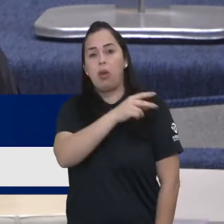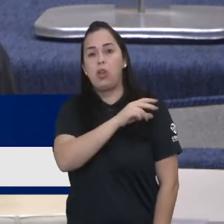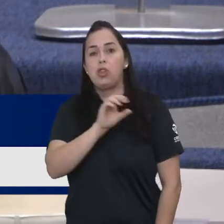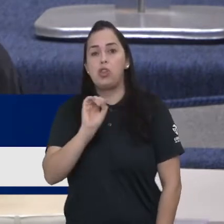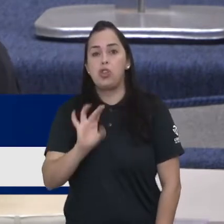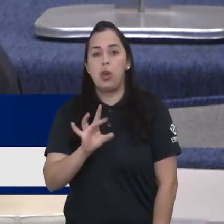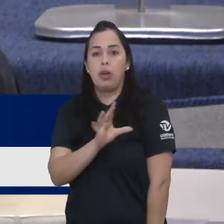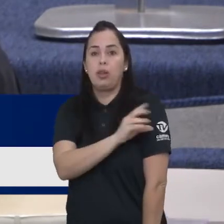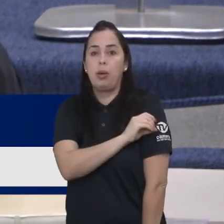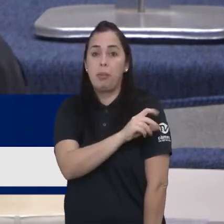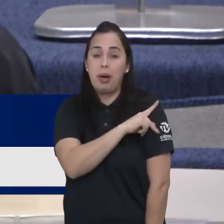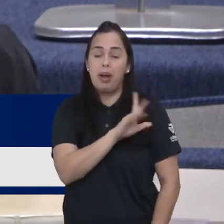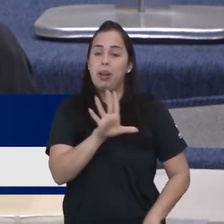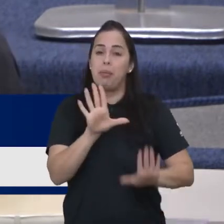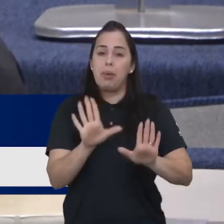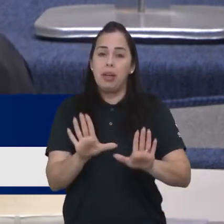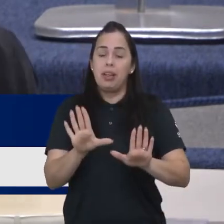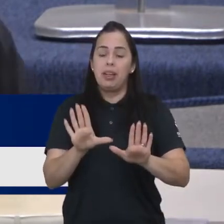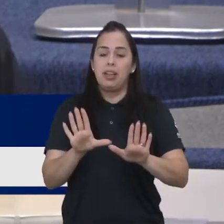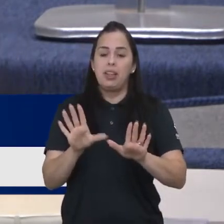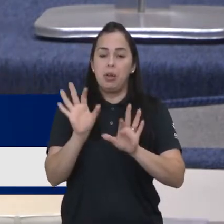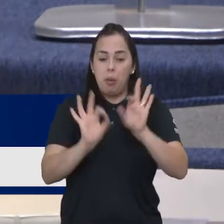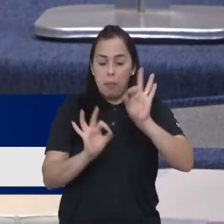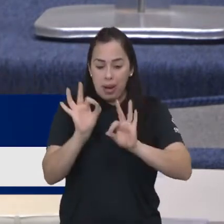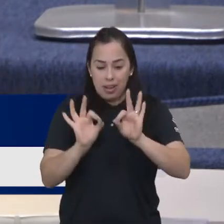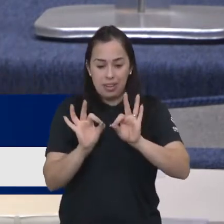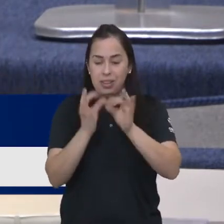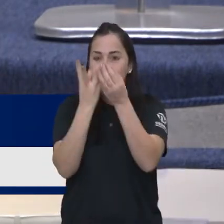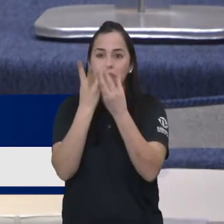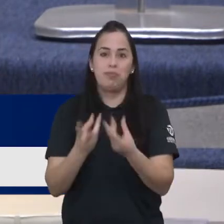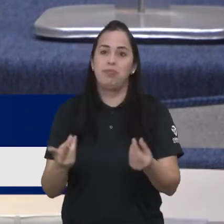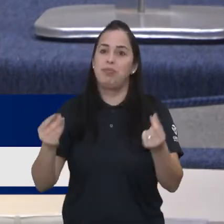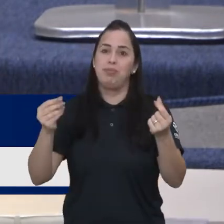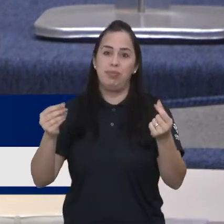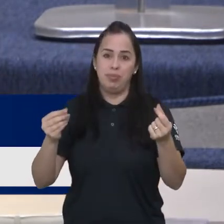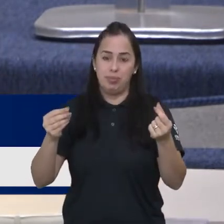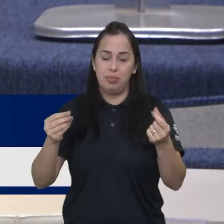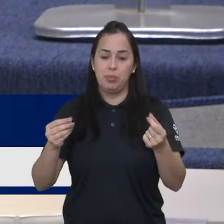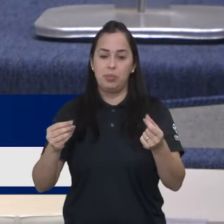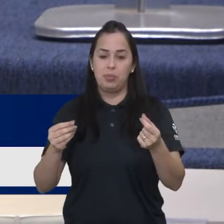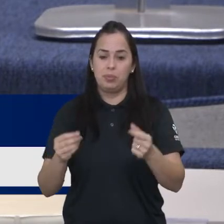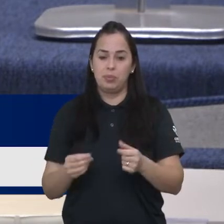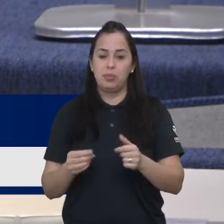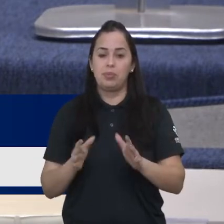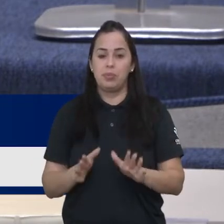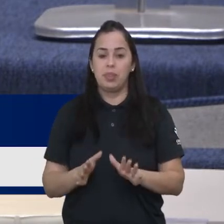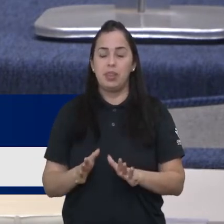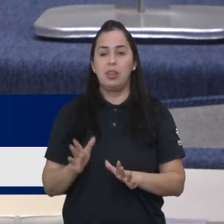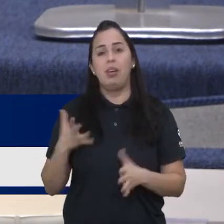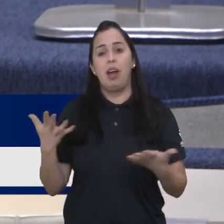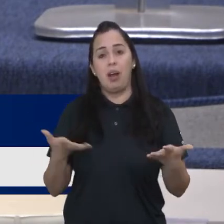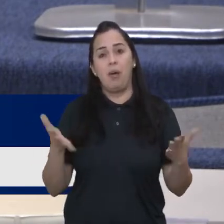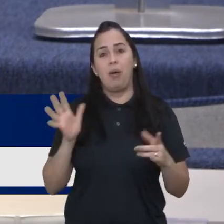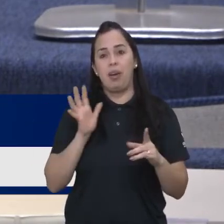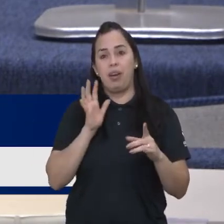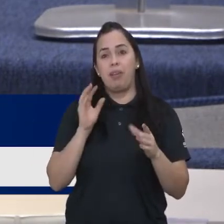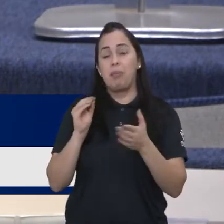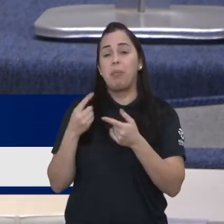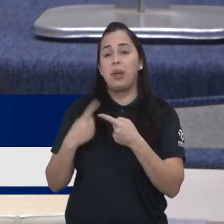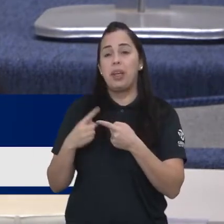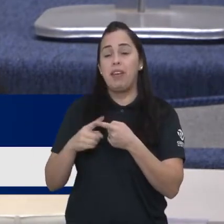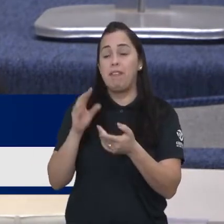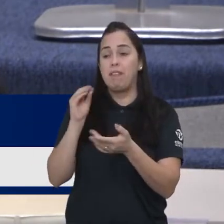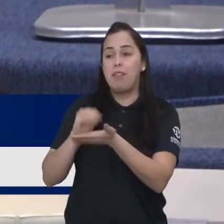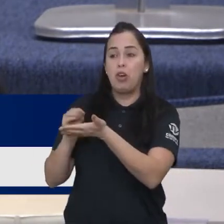dentro da reforma que foi feita e o planejamento acabou virando um planejamento de baixo espectro. Isso reflete na falta de